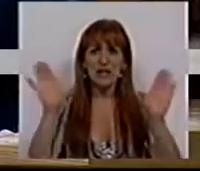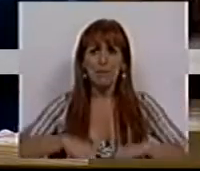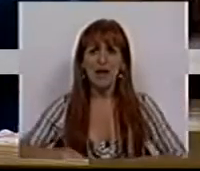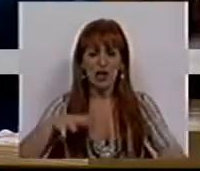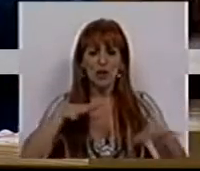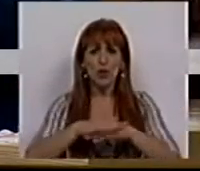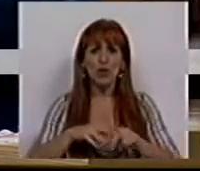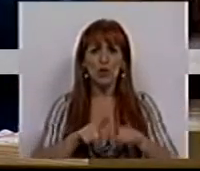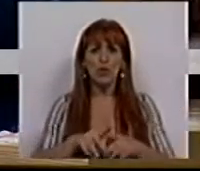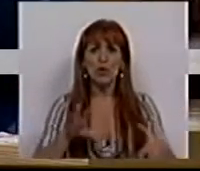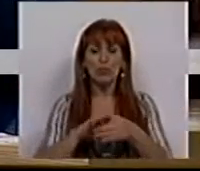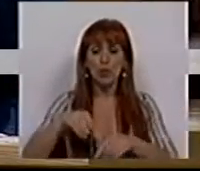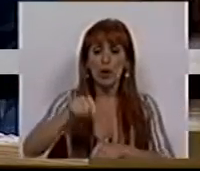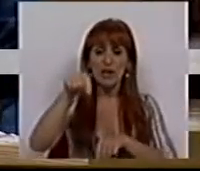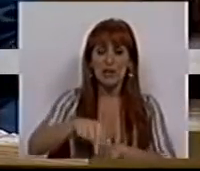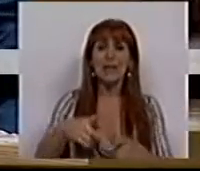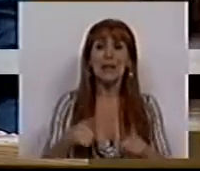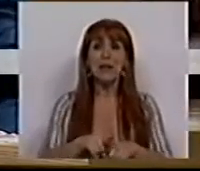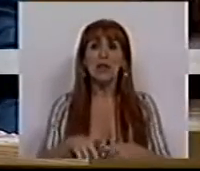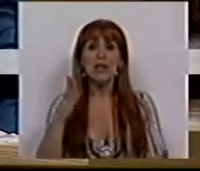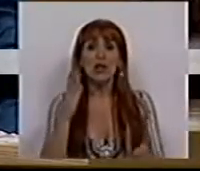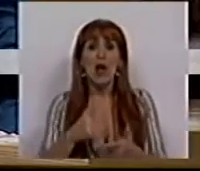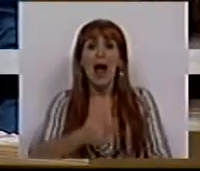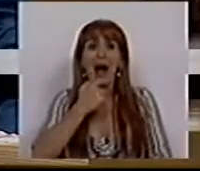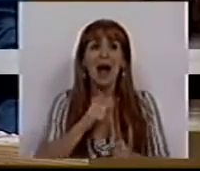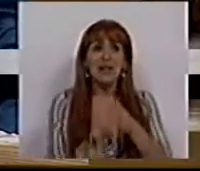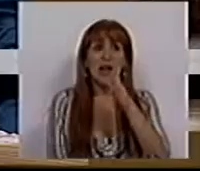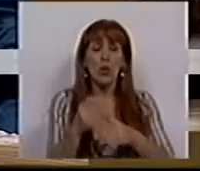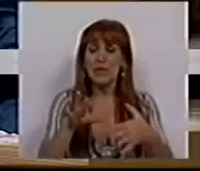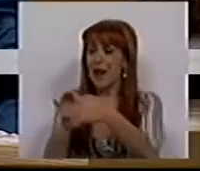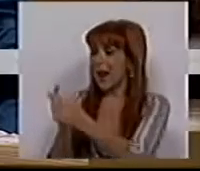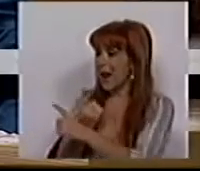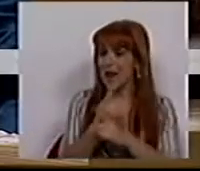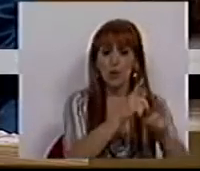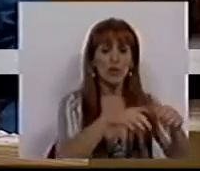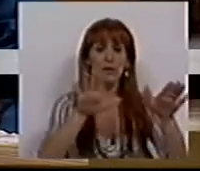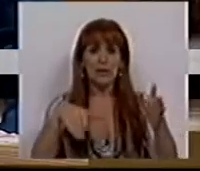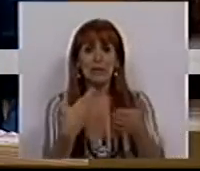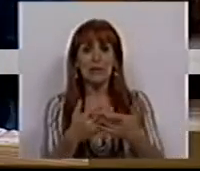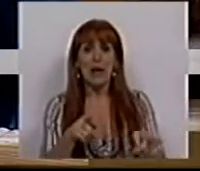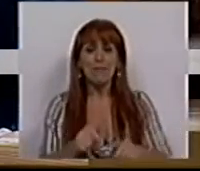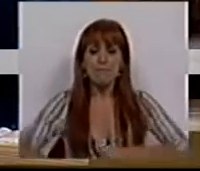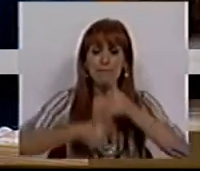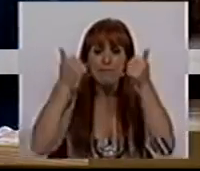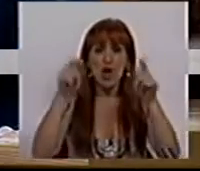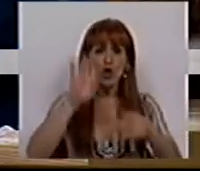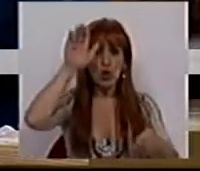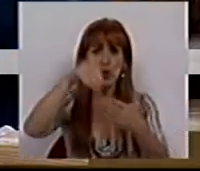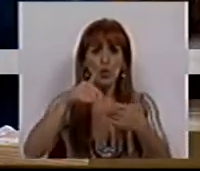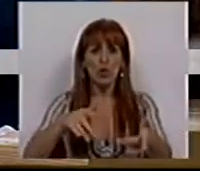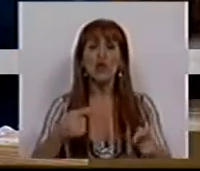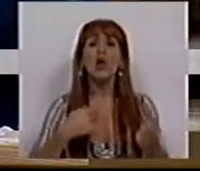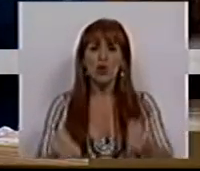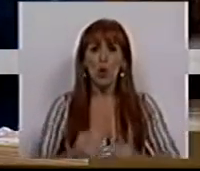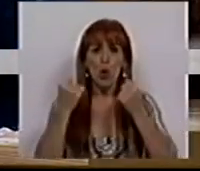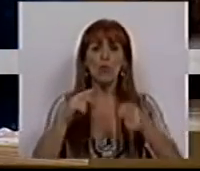mais redes consertadas no terreno e só com a criação dessas sinergias é capaz de termos melhores soluções.